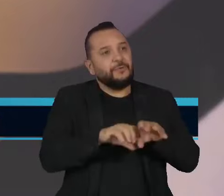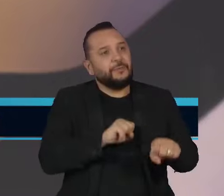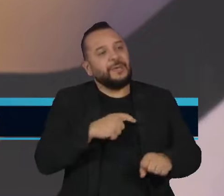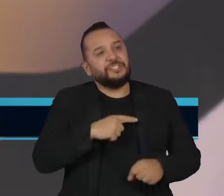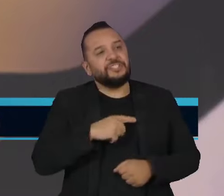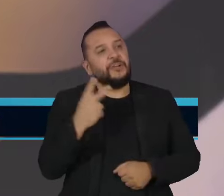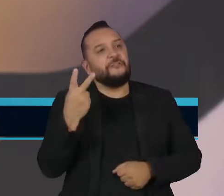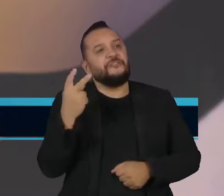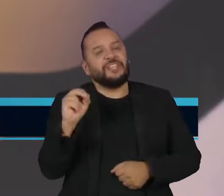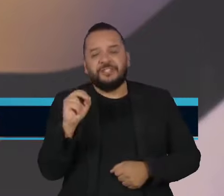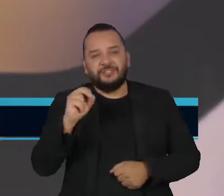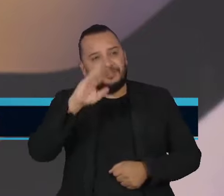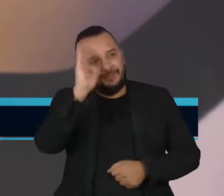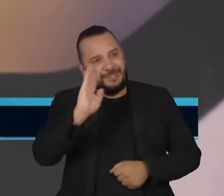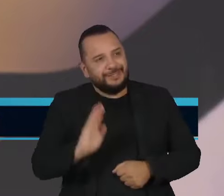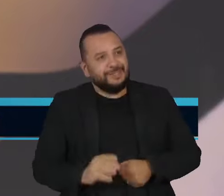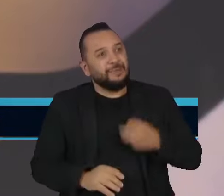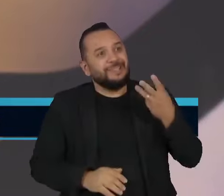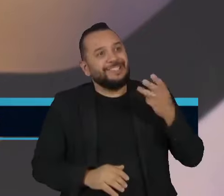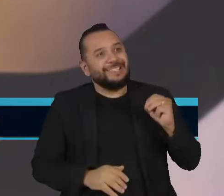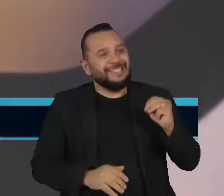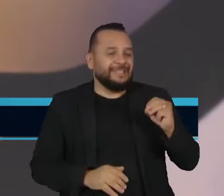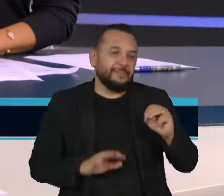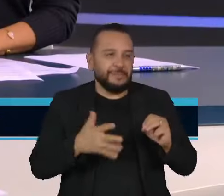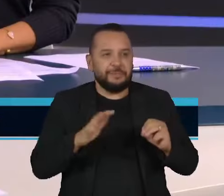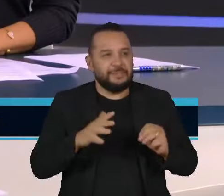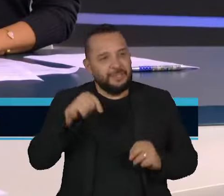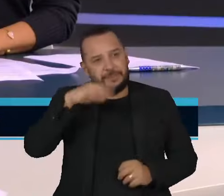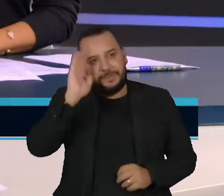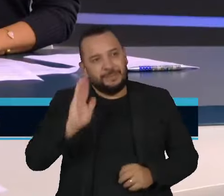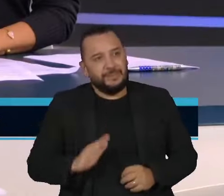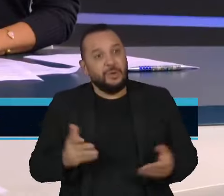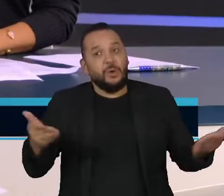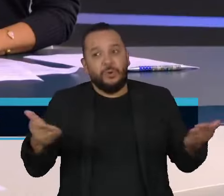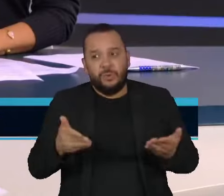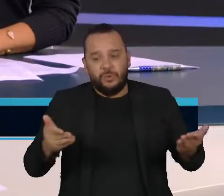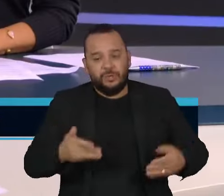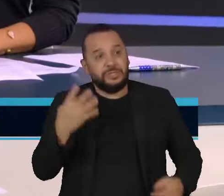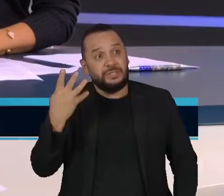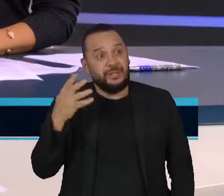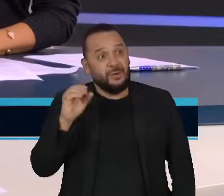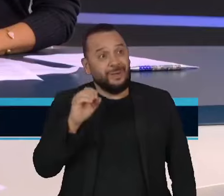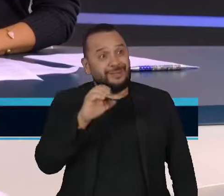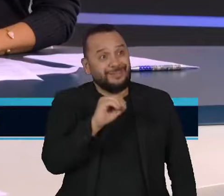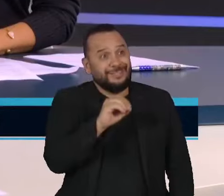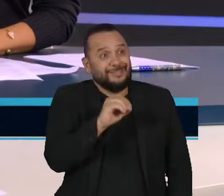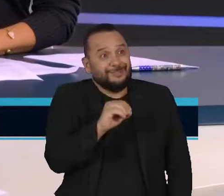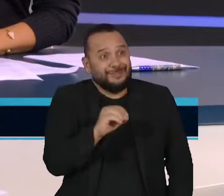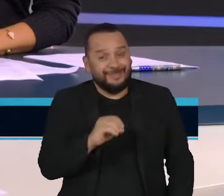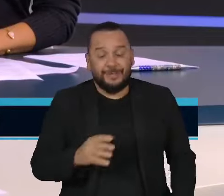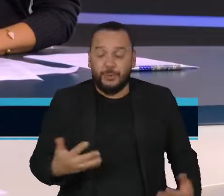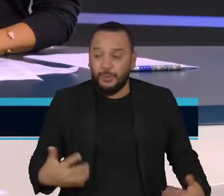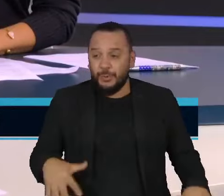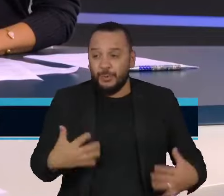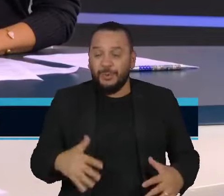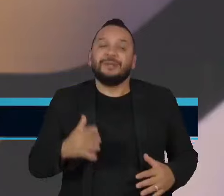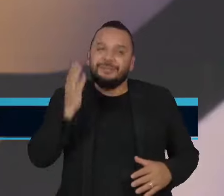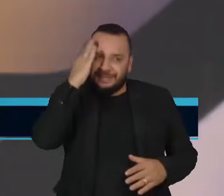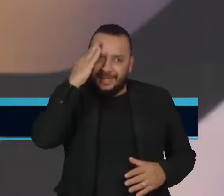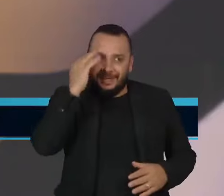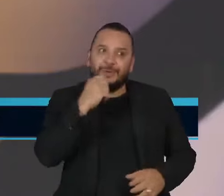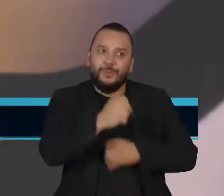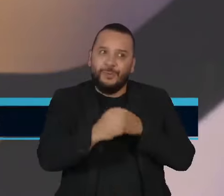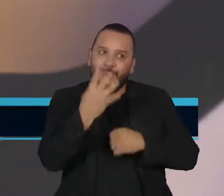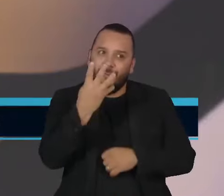a 30 no Brasil. Agora tem 400. Tá? Quer dizer, está certo que foram 40 anos, mas 400. Nós